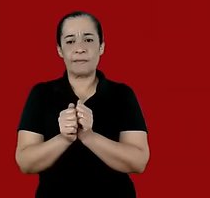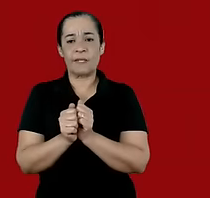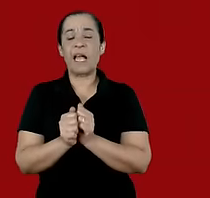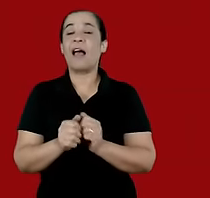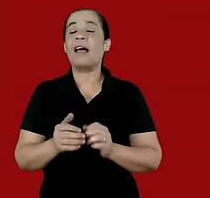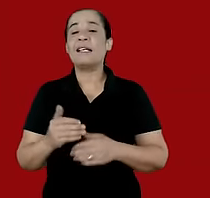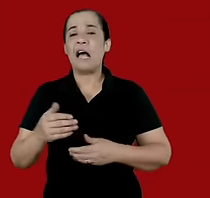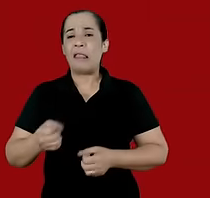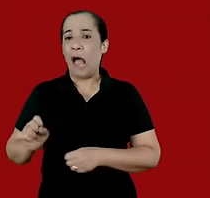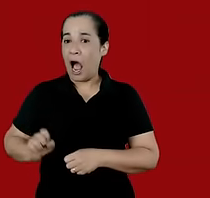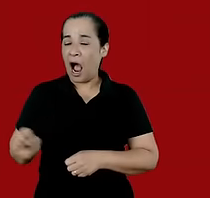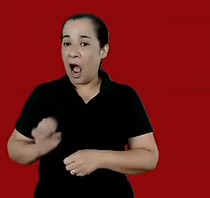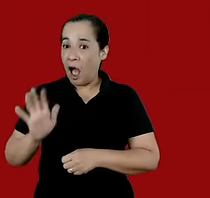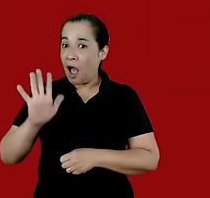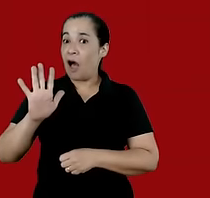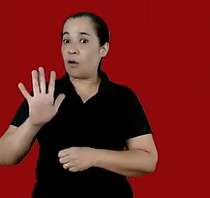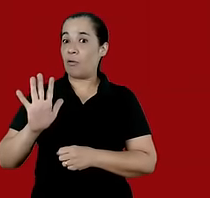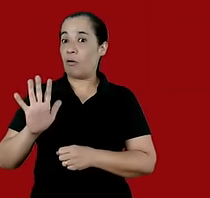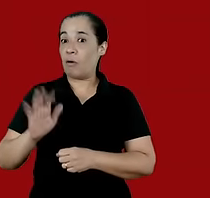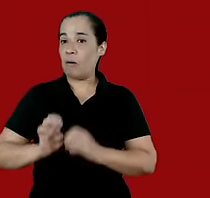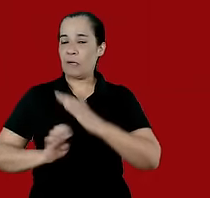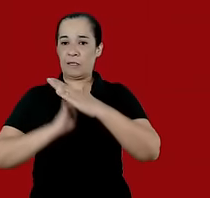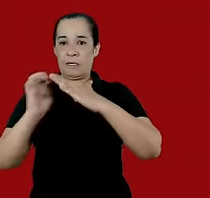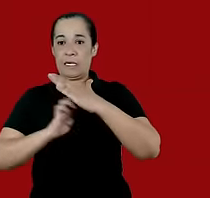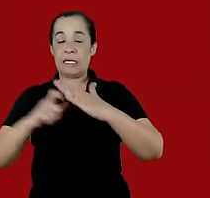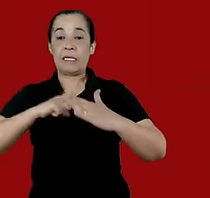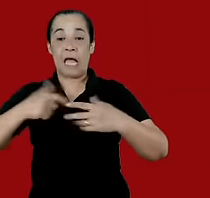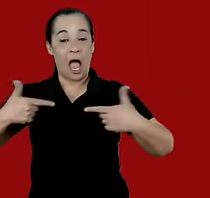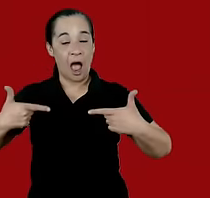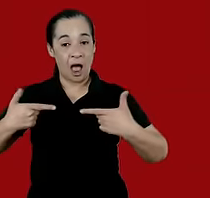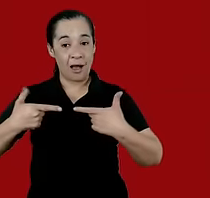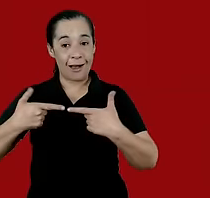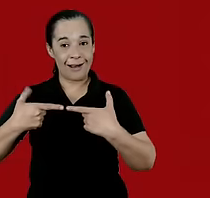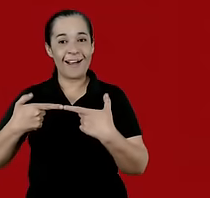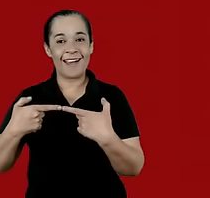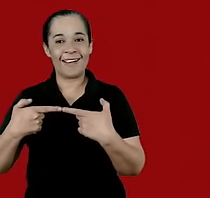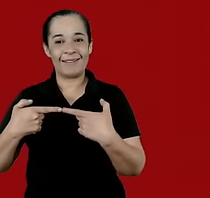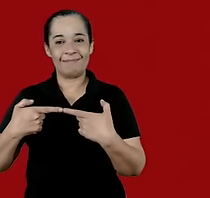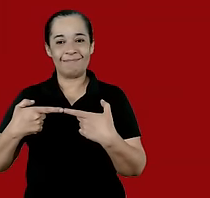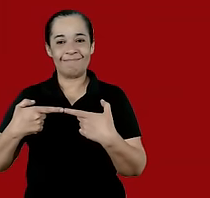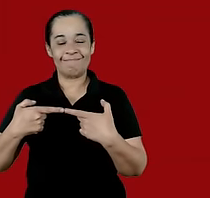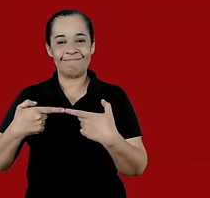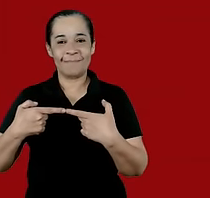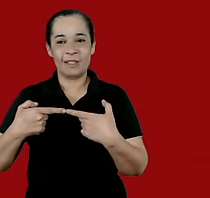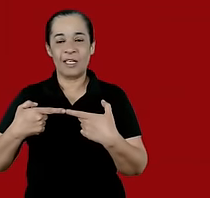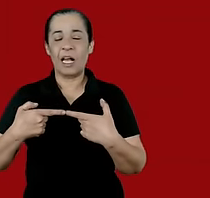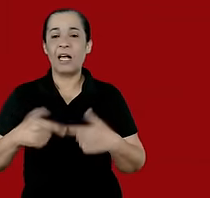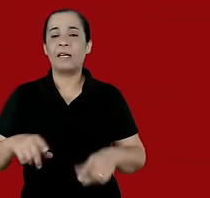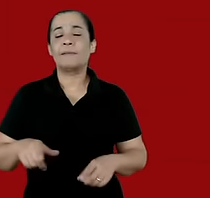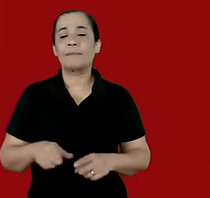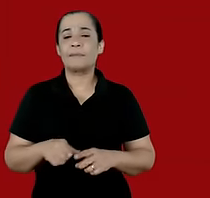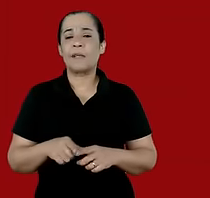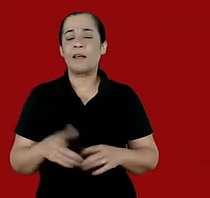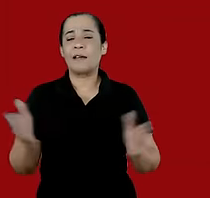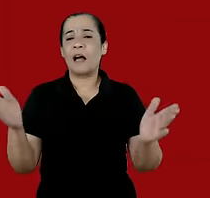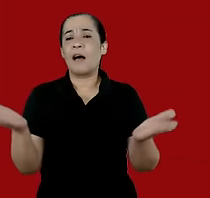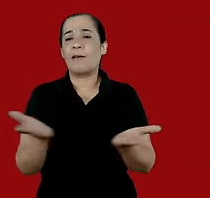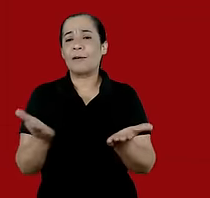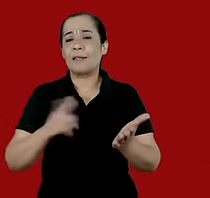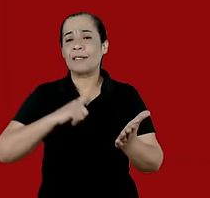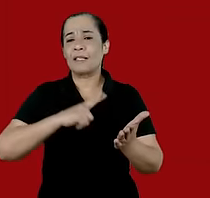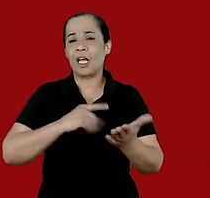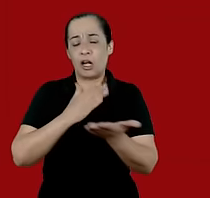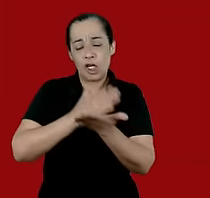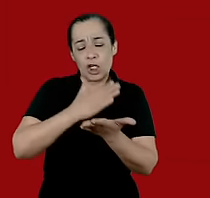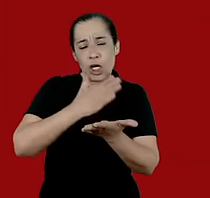eh os conflitos internacionais que fazem com que o preço do petróleo tenha uma incerteza adicional e a gente tem essa fragmentação que é o que a gente